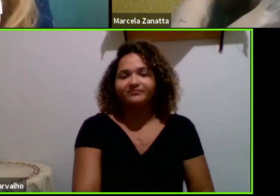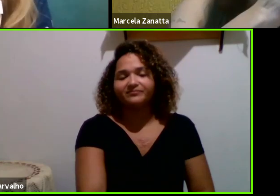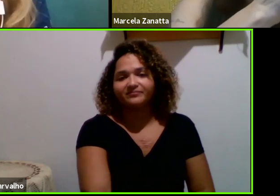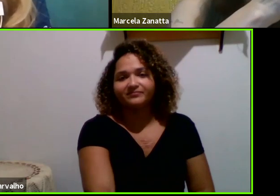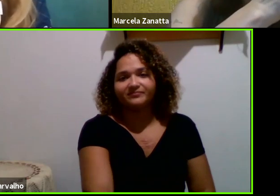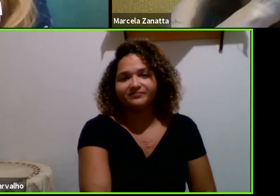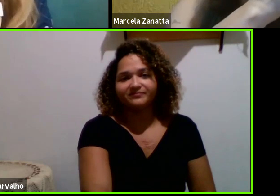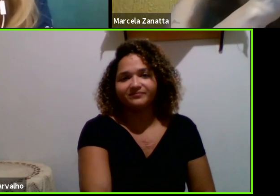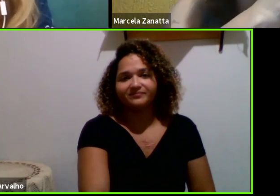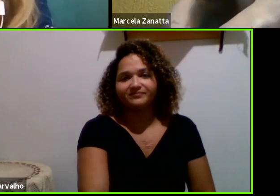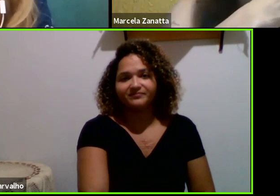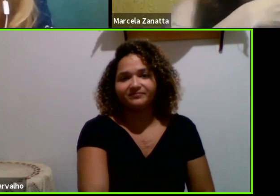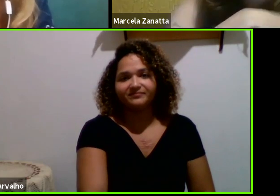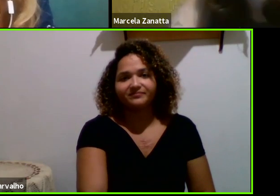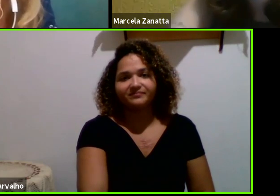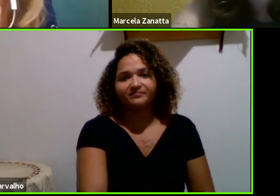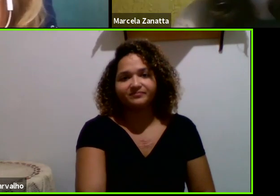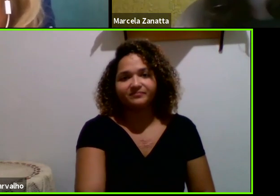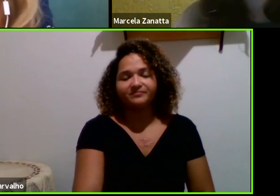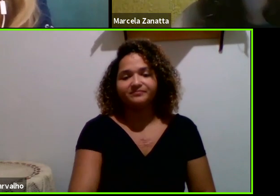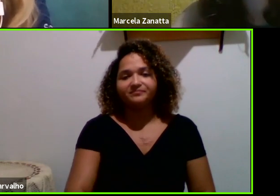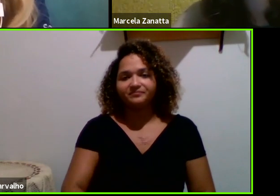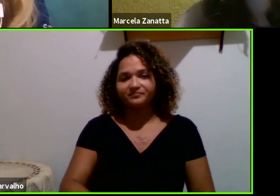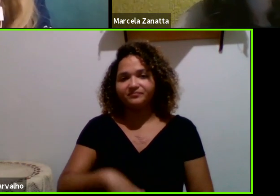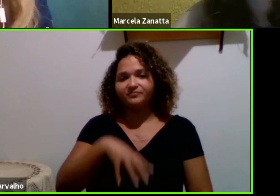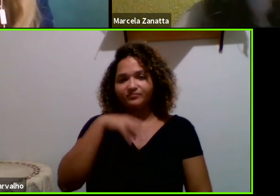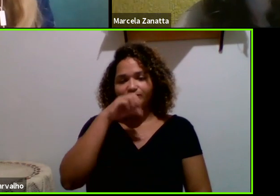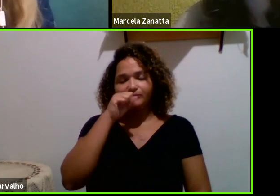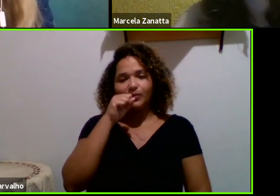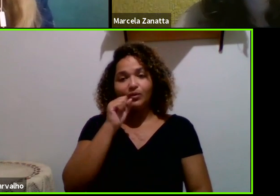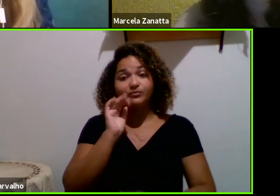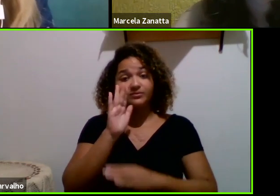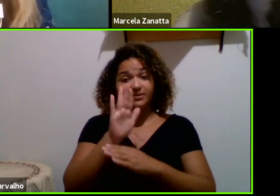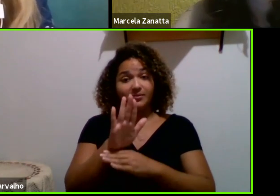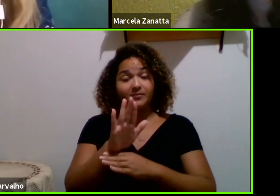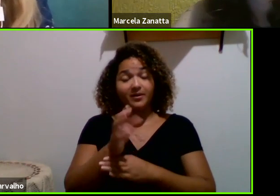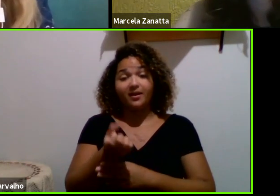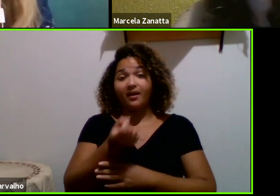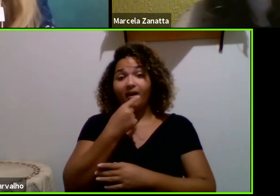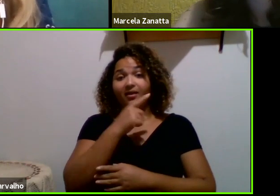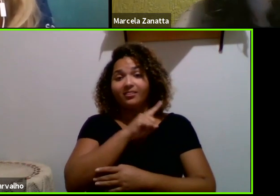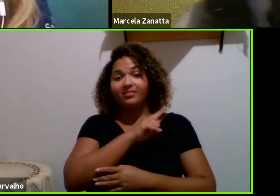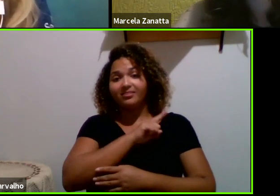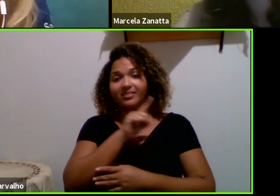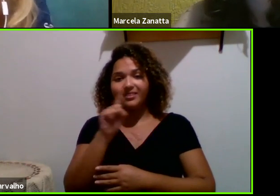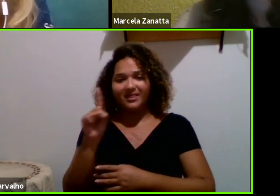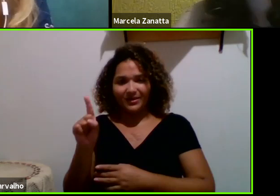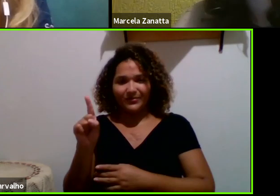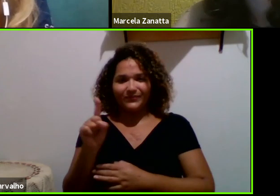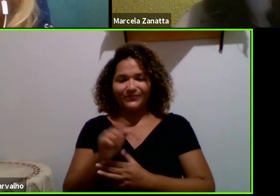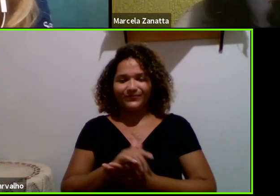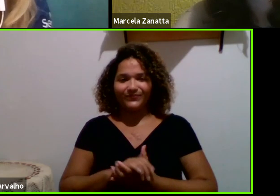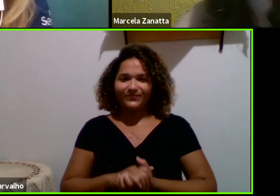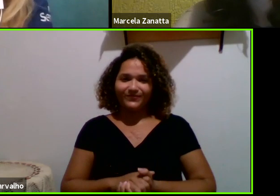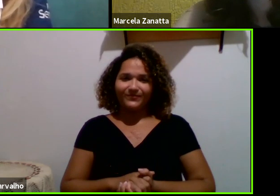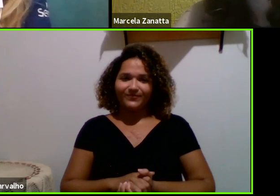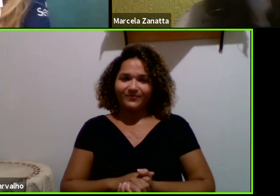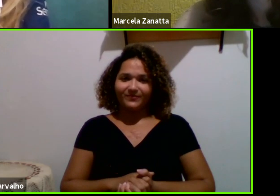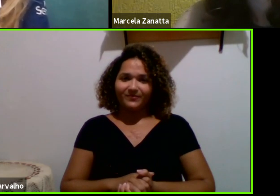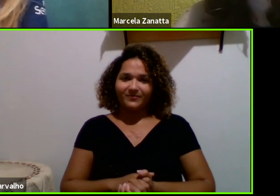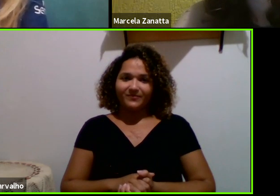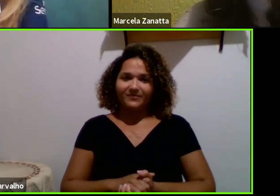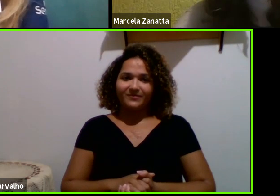parto, que é o período de dilatação. O aroma também ele é reconhecido como um bom método de